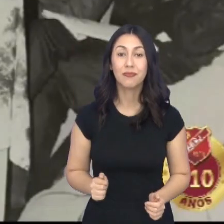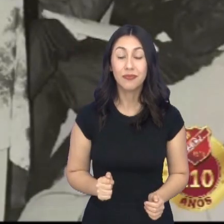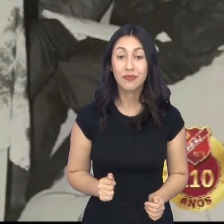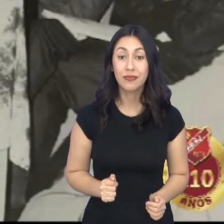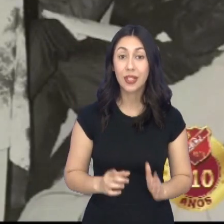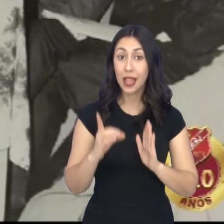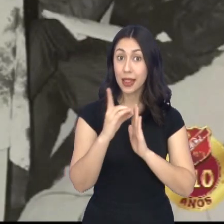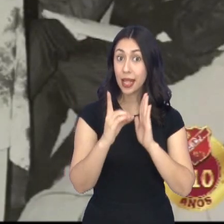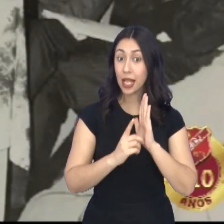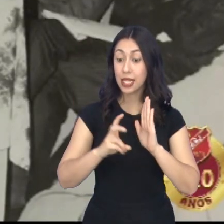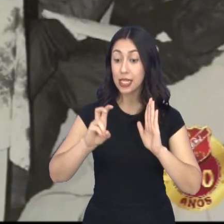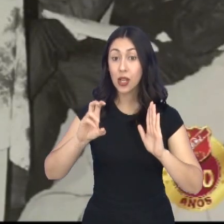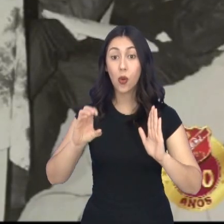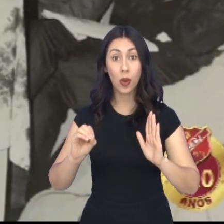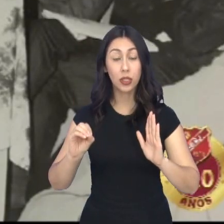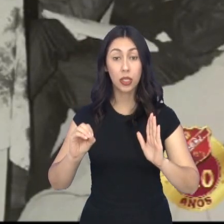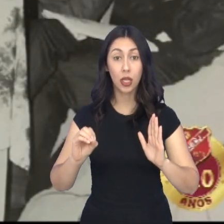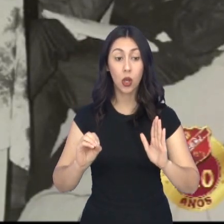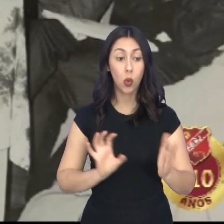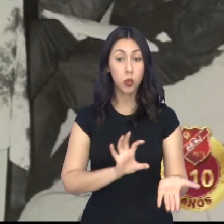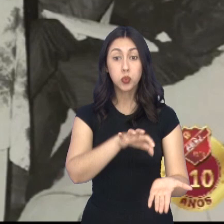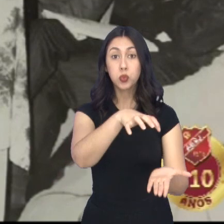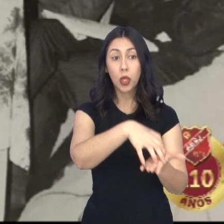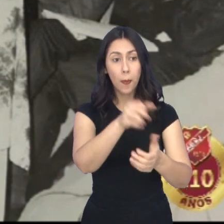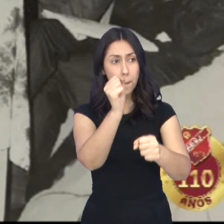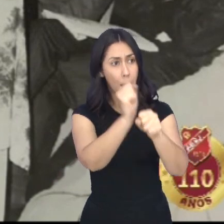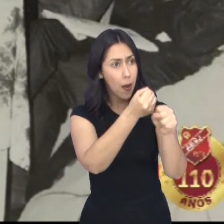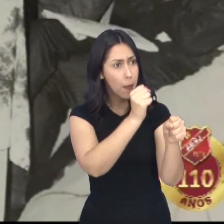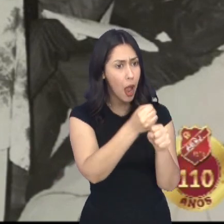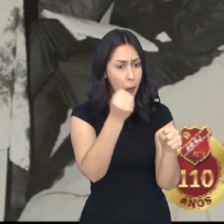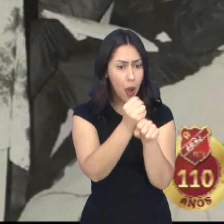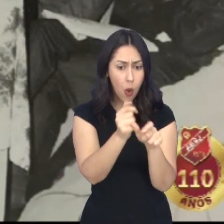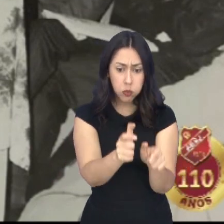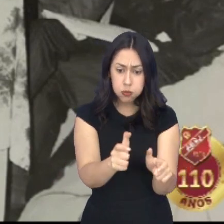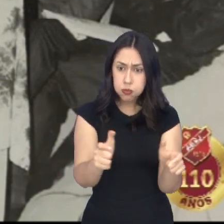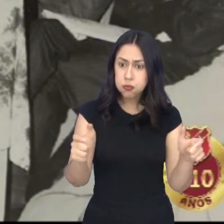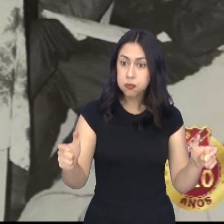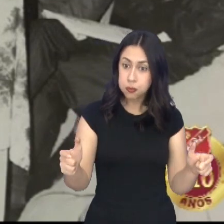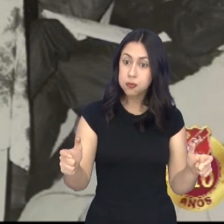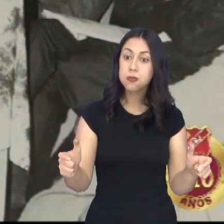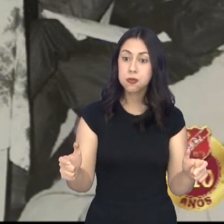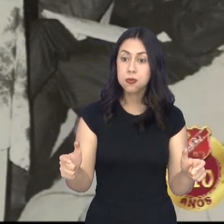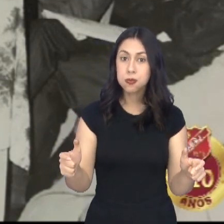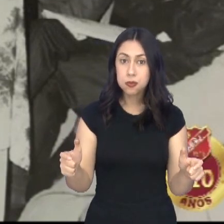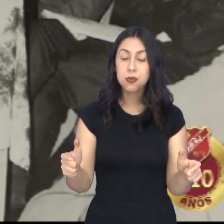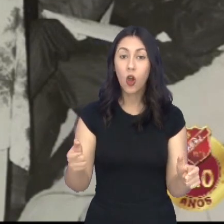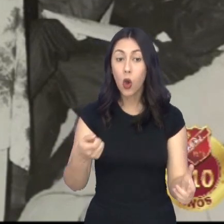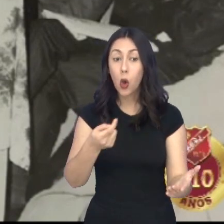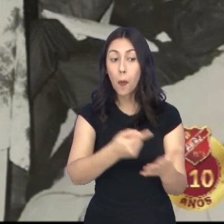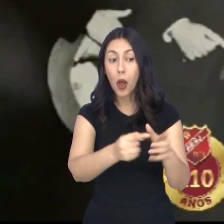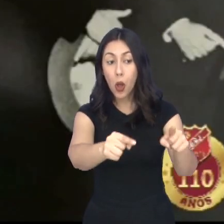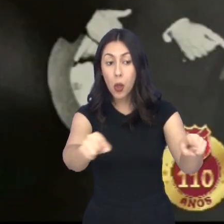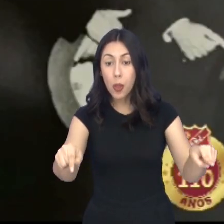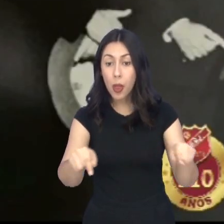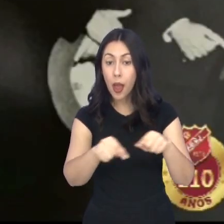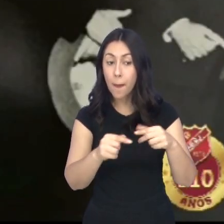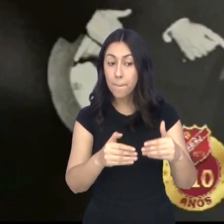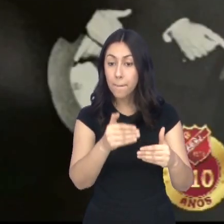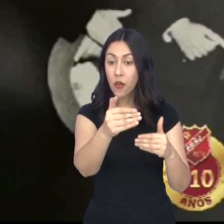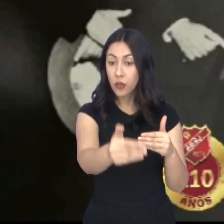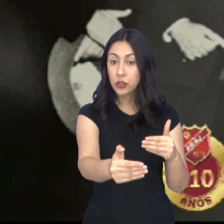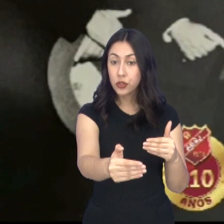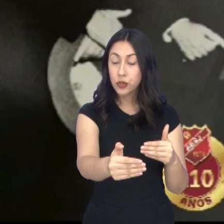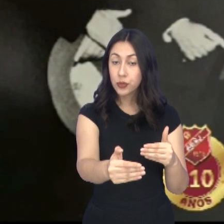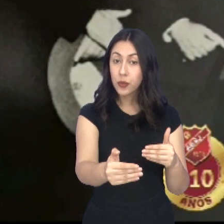Década de 50, a sede social é reformada e ampliada com a compra do terreno com frente para a Avenida São José.